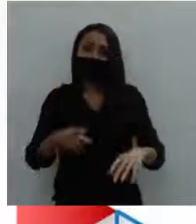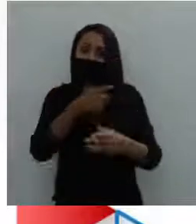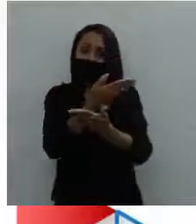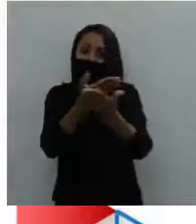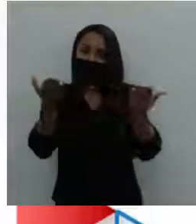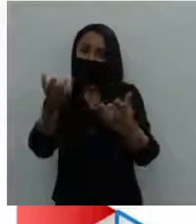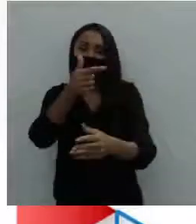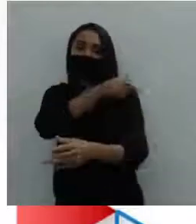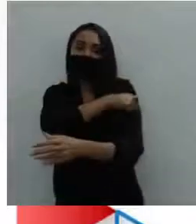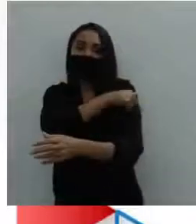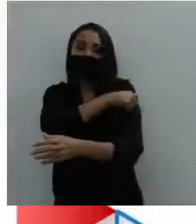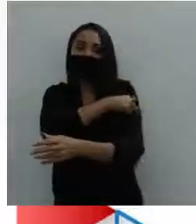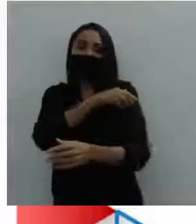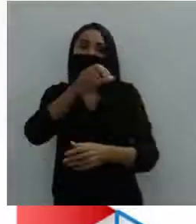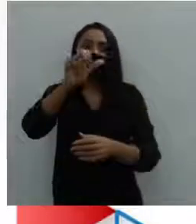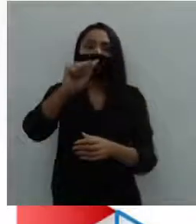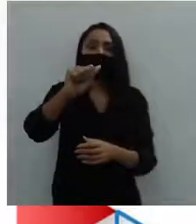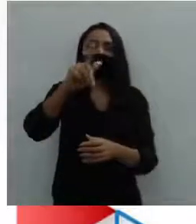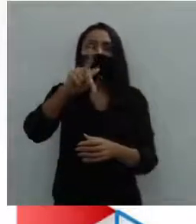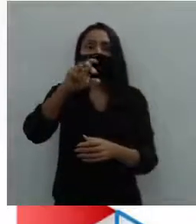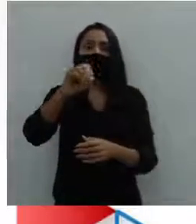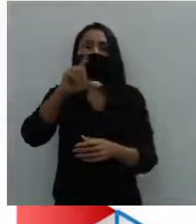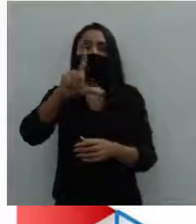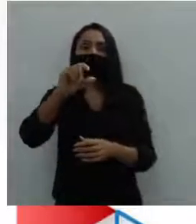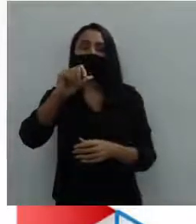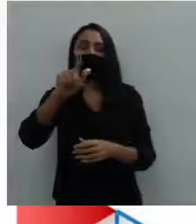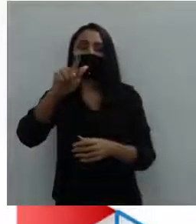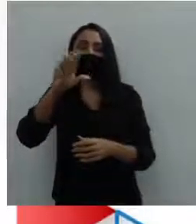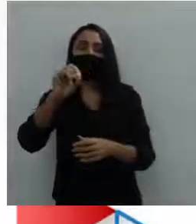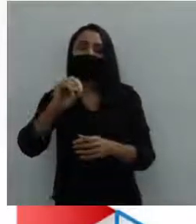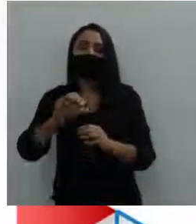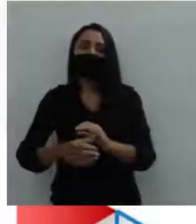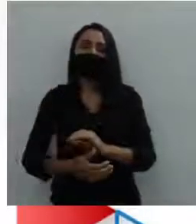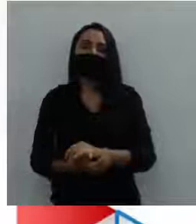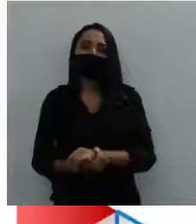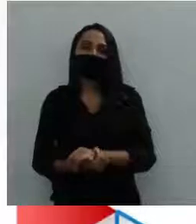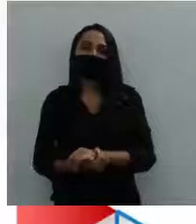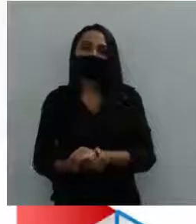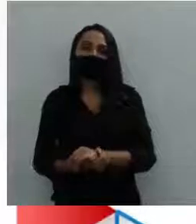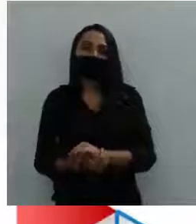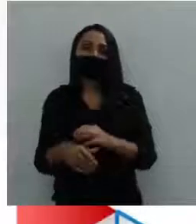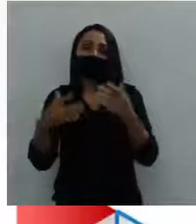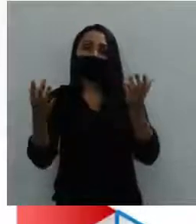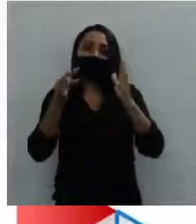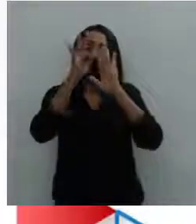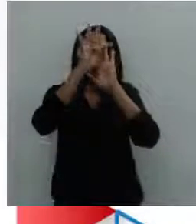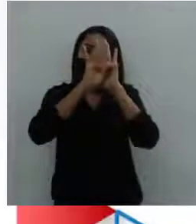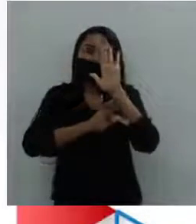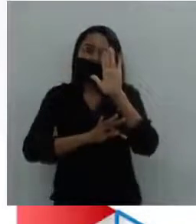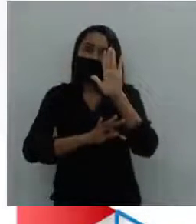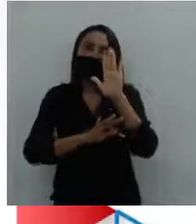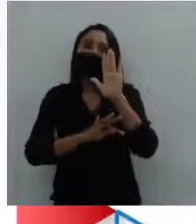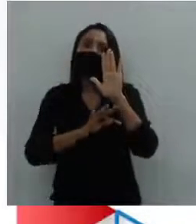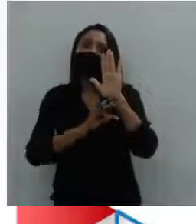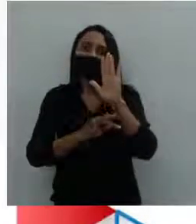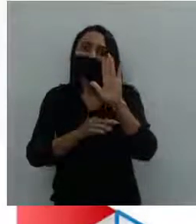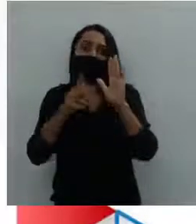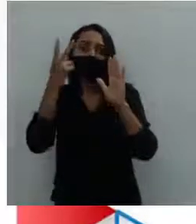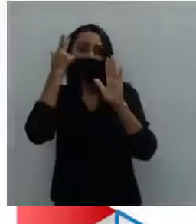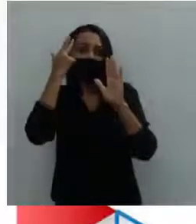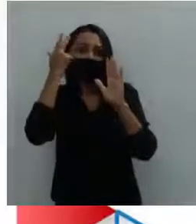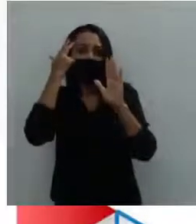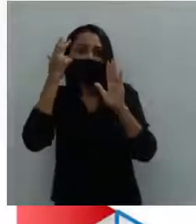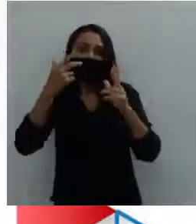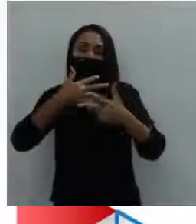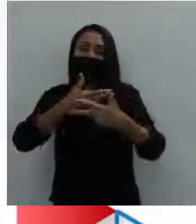é justamente o apólogo. Lembrar que o apólogo é aquele texto, repito, que em geral é o quê? Os